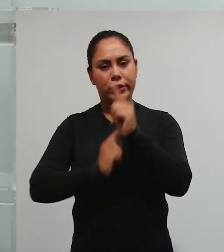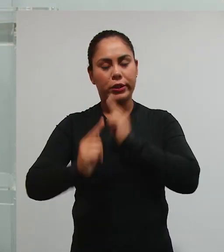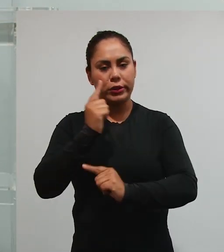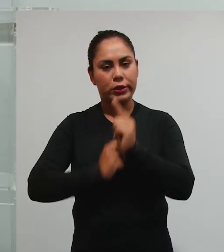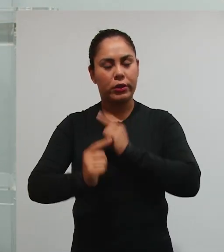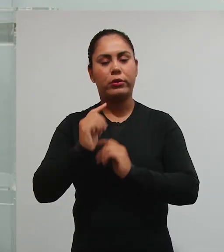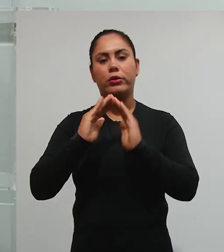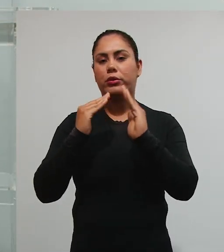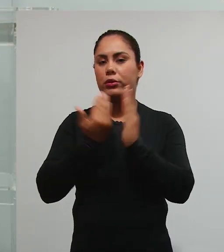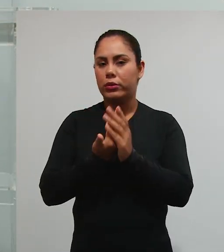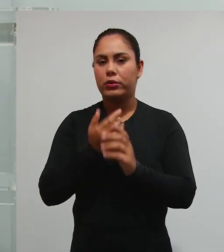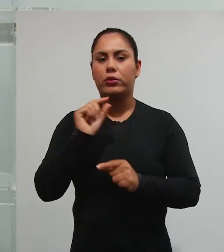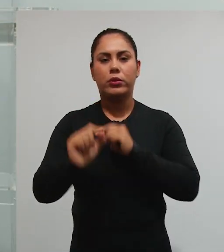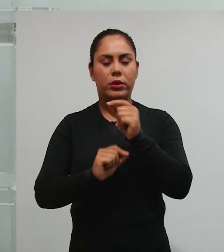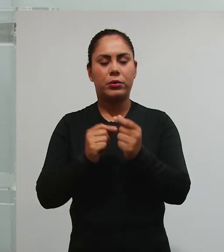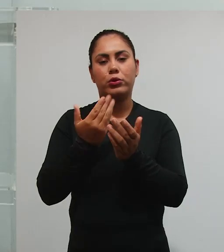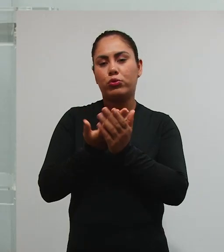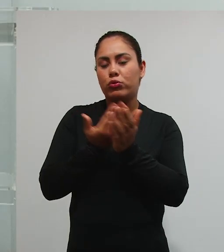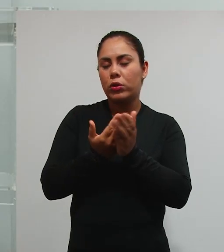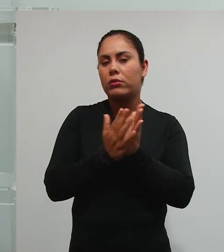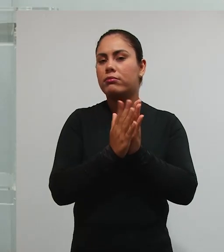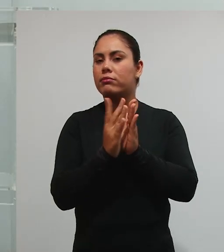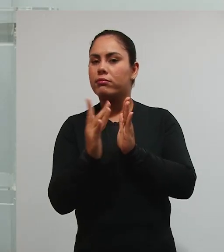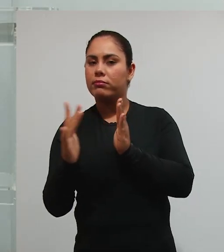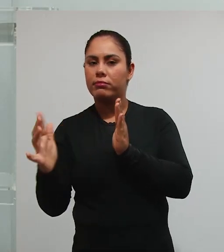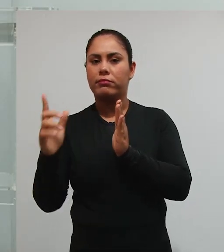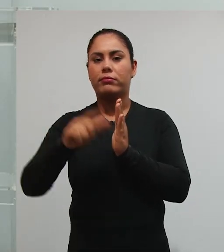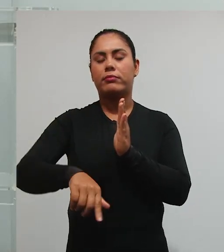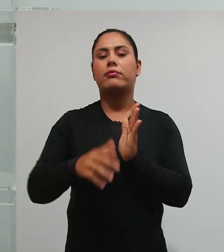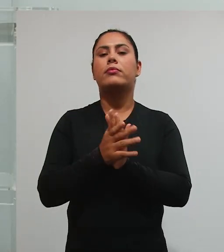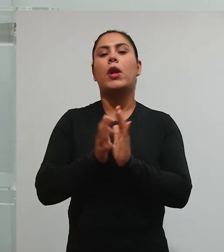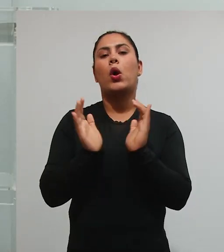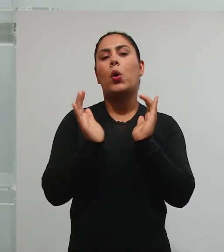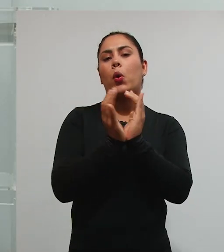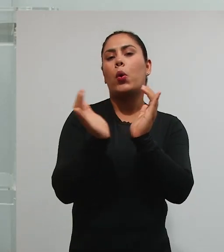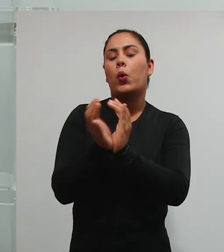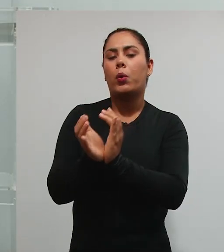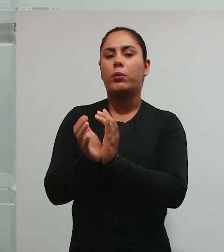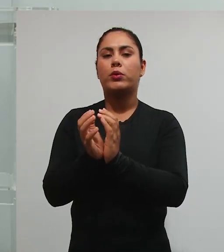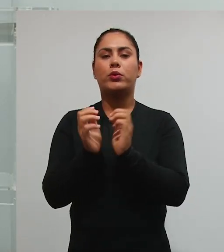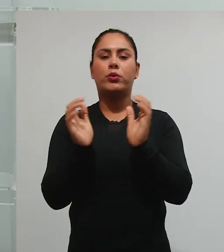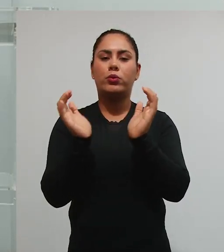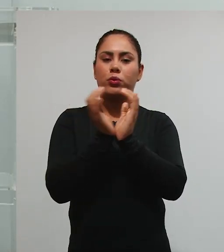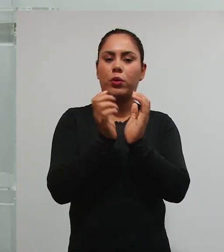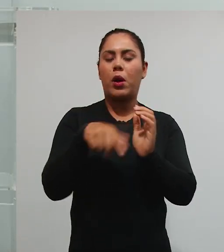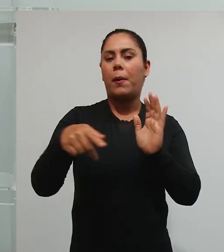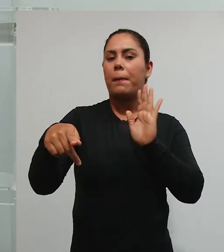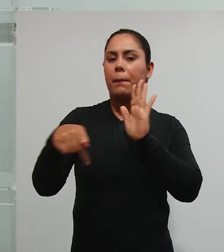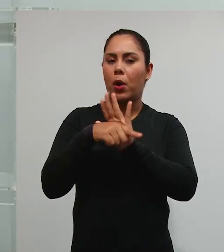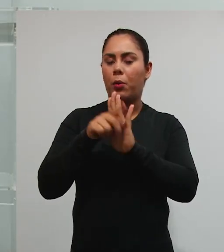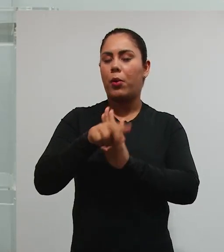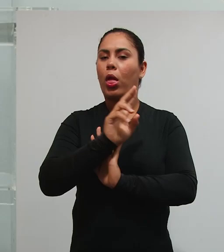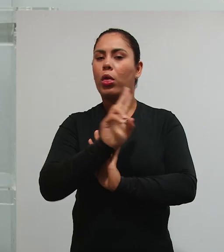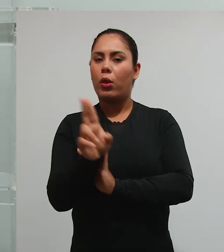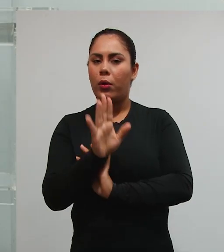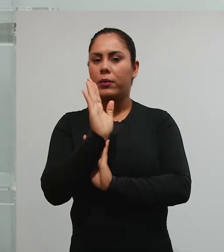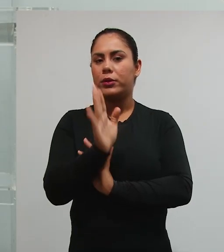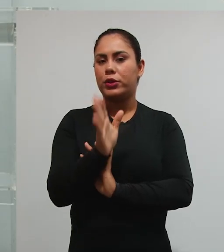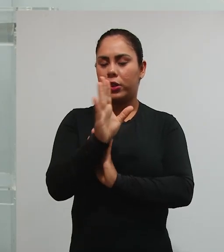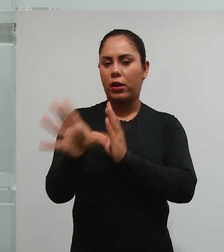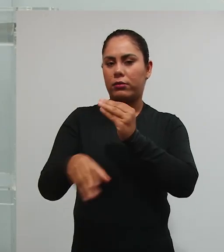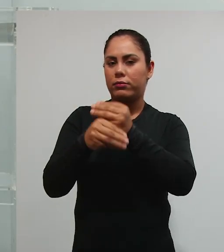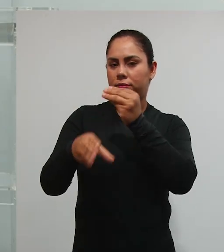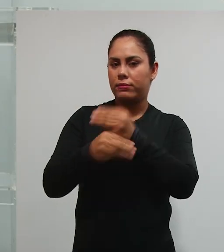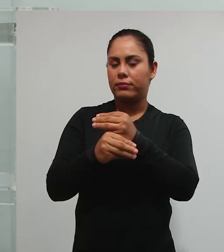quais, através, né, nós estudaremos por meio de grupos de estudo, como o próprio nome do